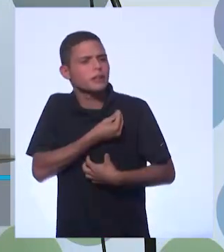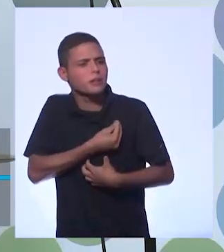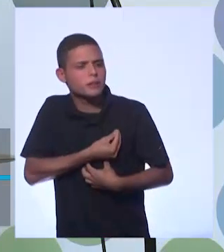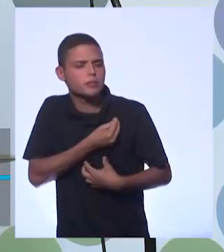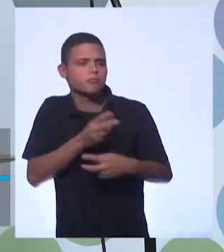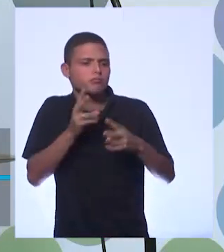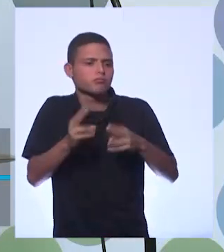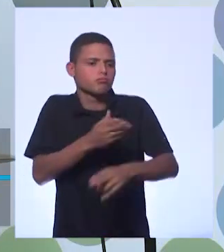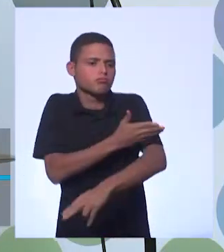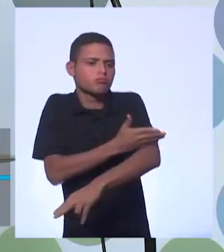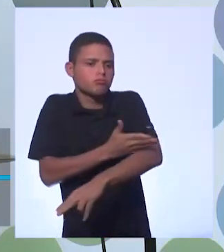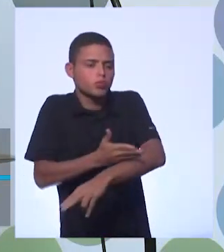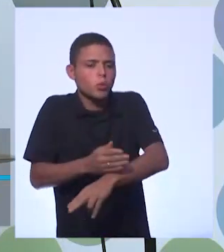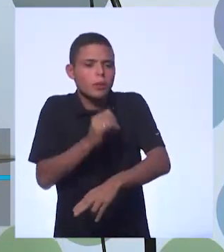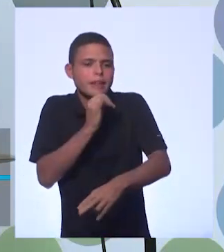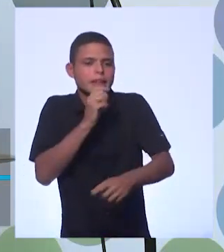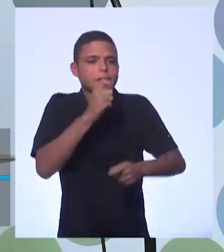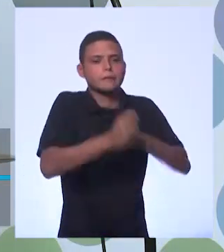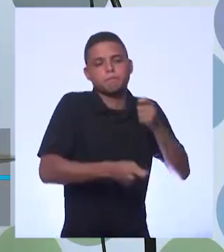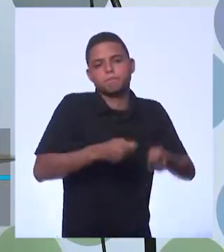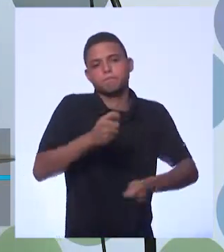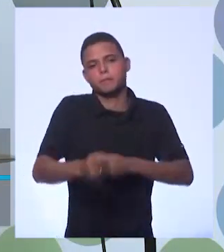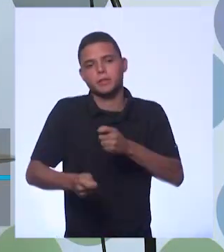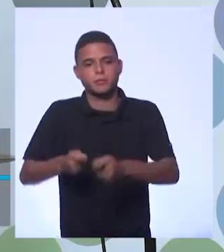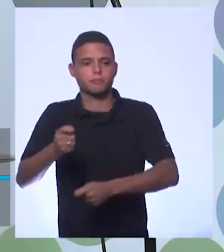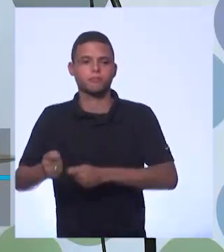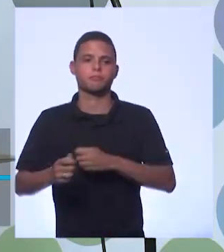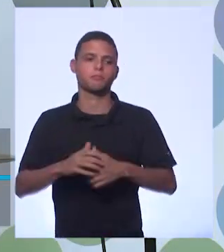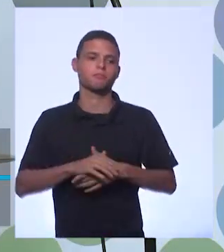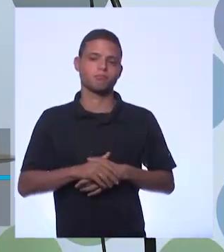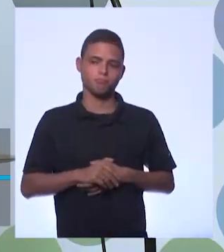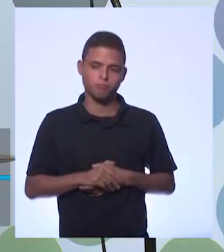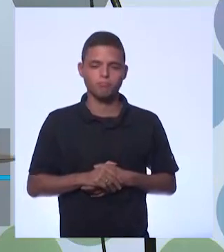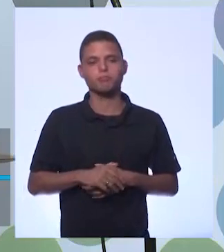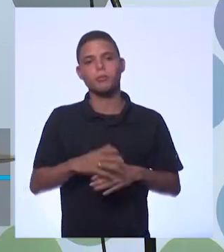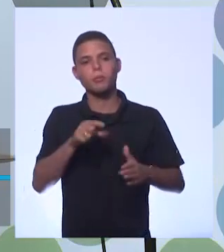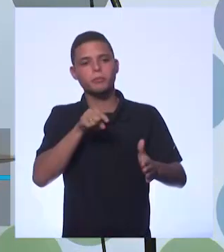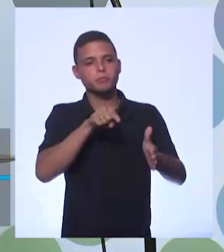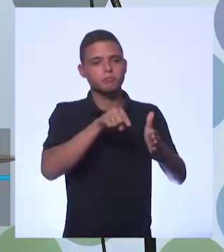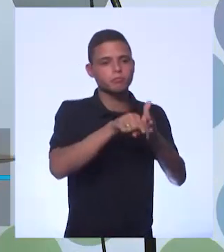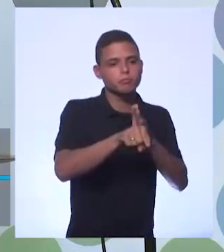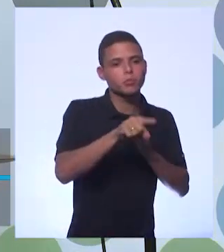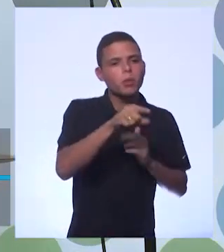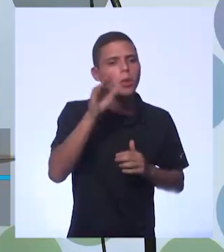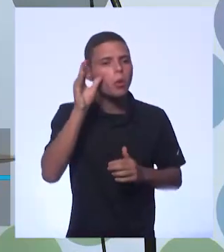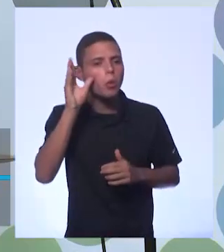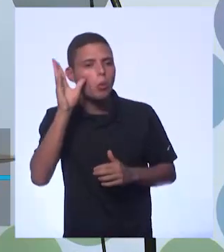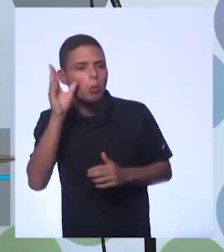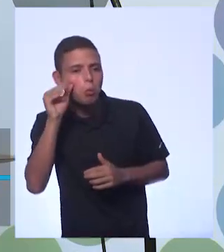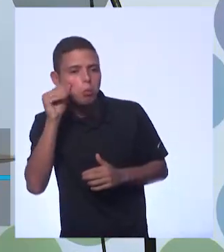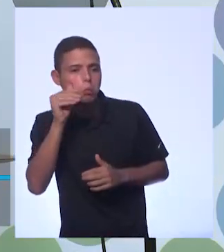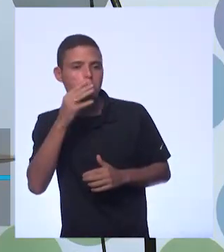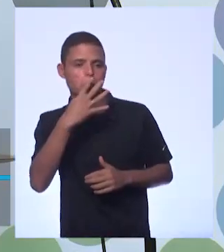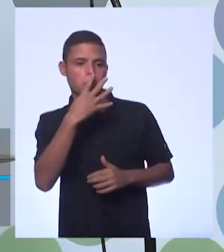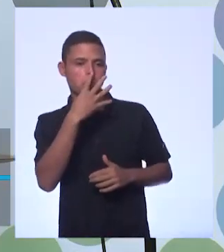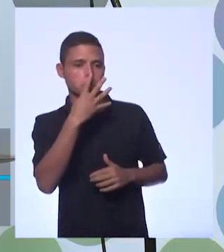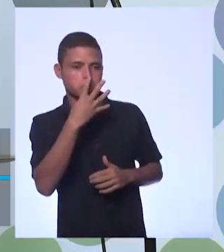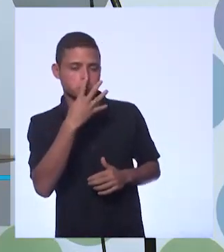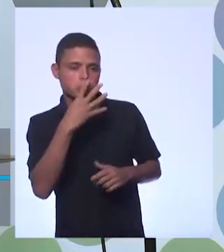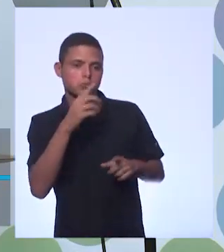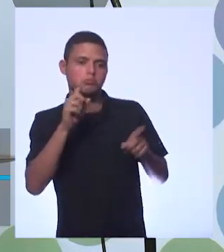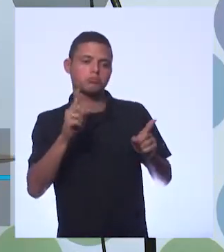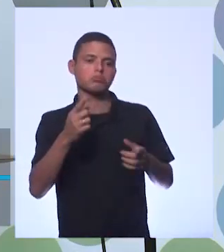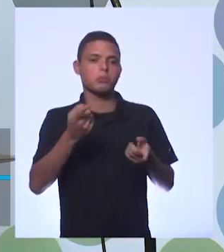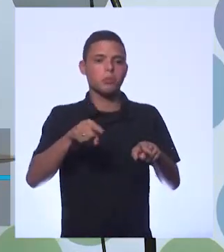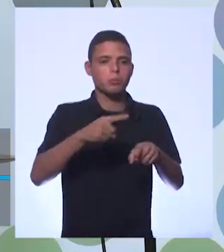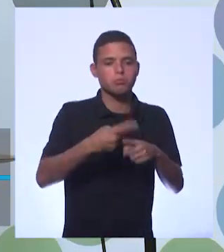além desse. Então, acho essa questão muito interessante. Eu queria também aproveitar e falar de um outro pensador, né,